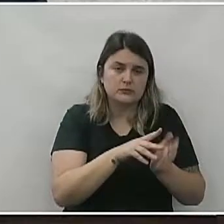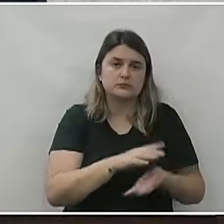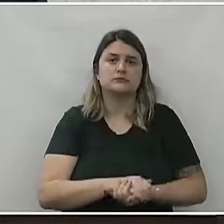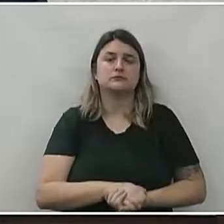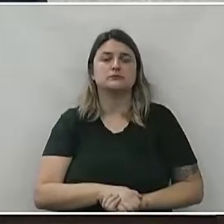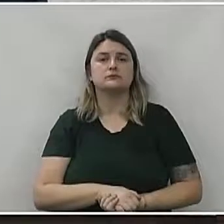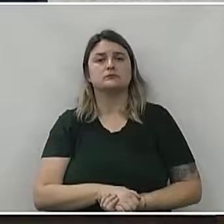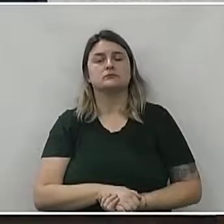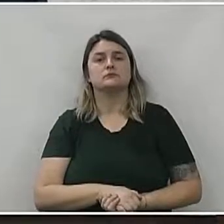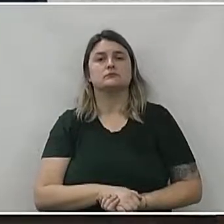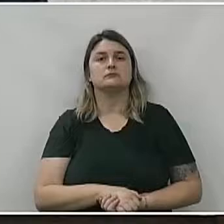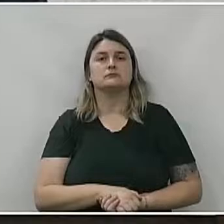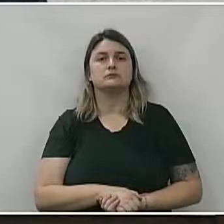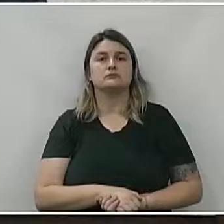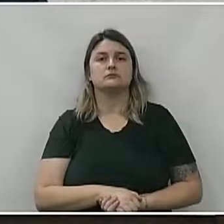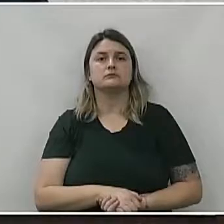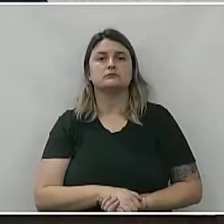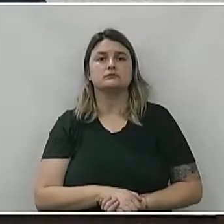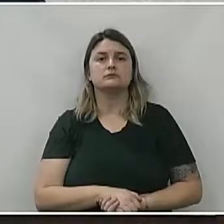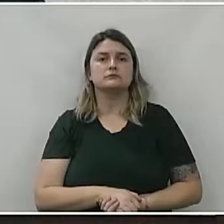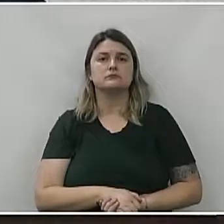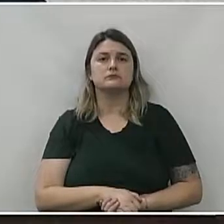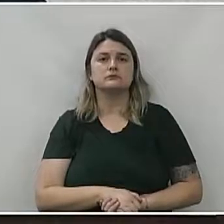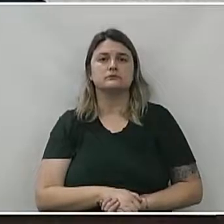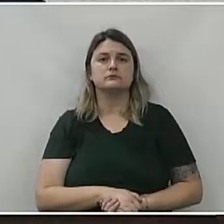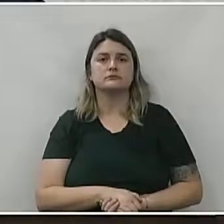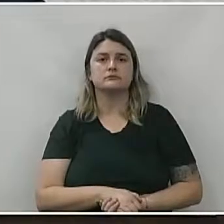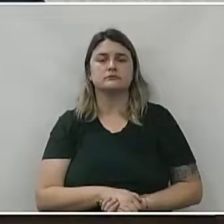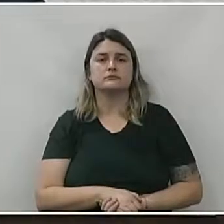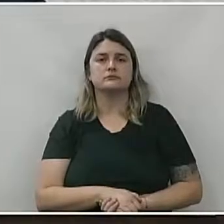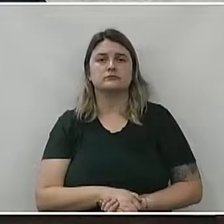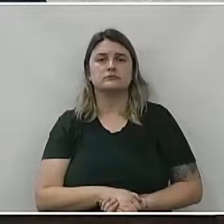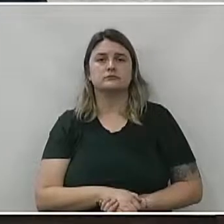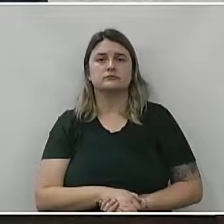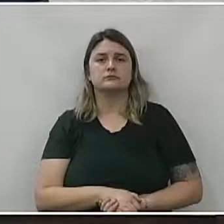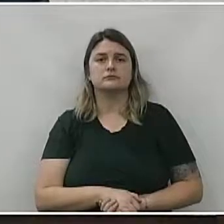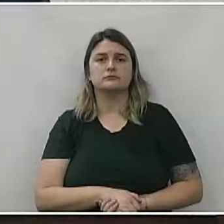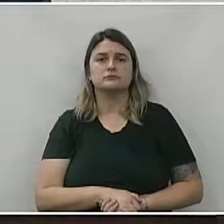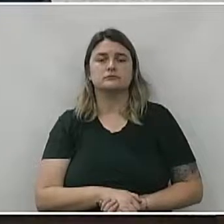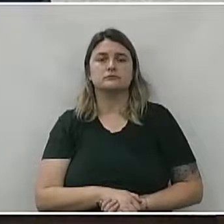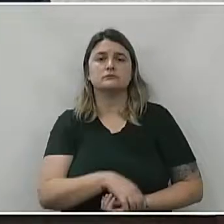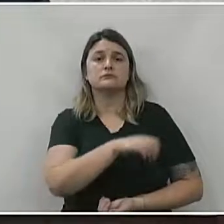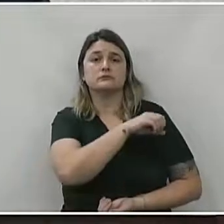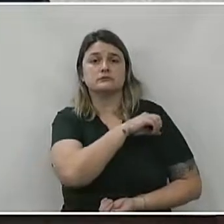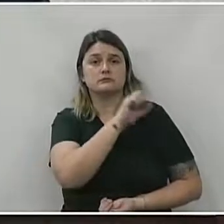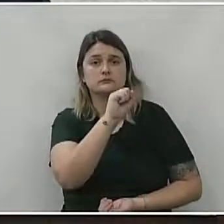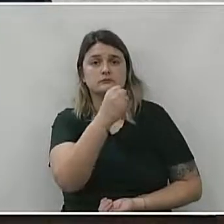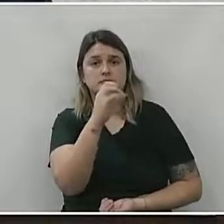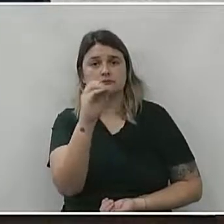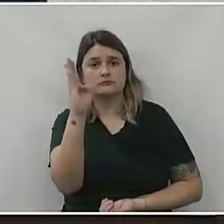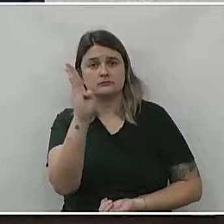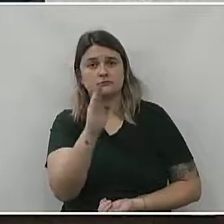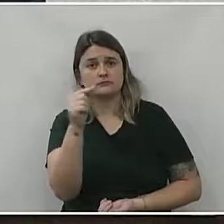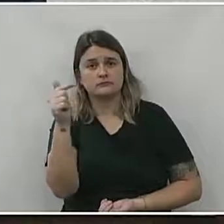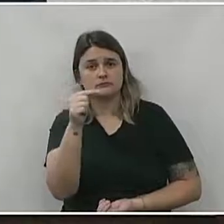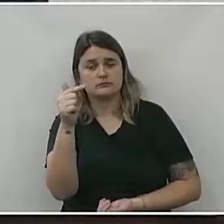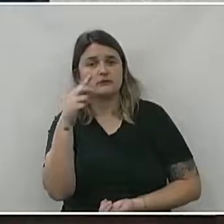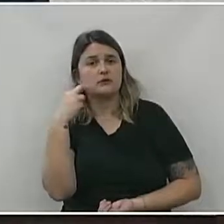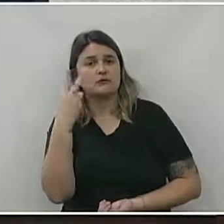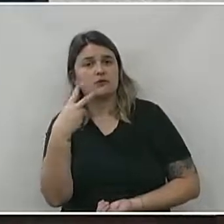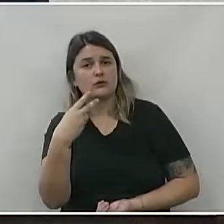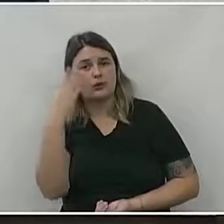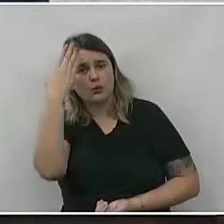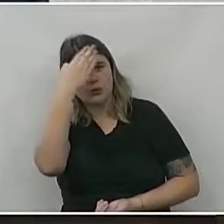parte do Poder Executivo Municipal. Número 80 de 2022, do